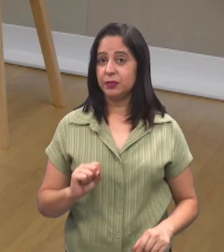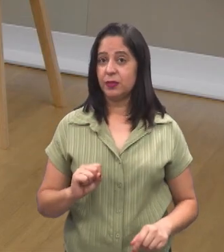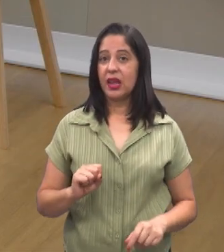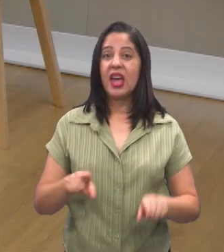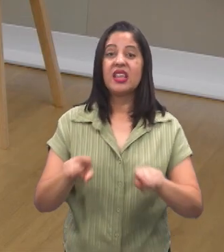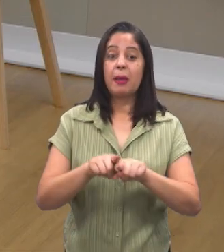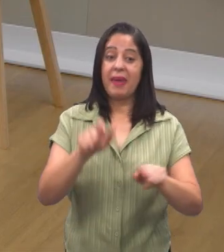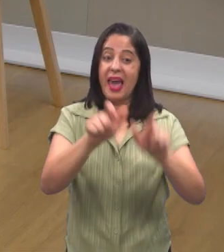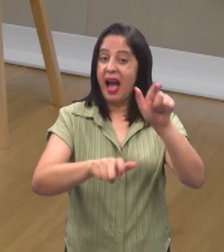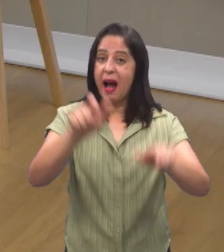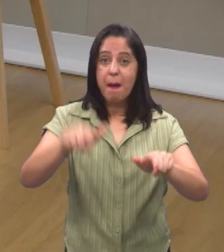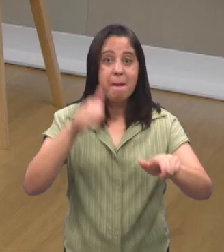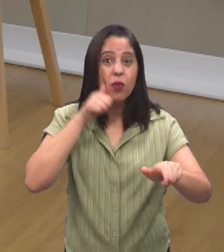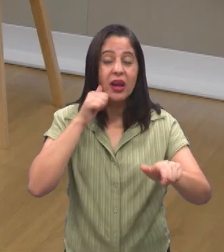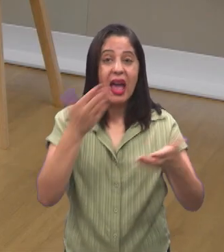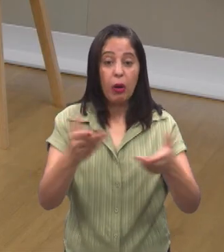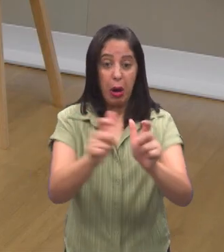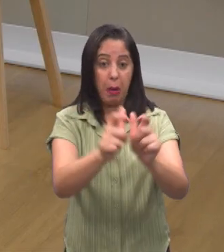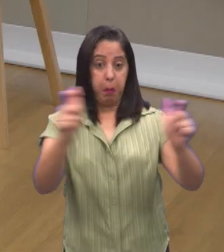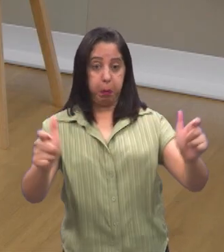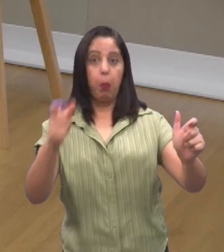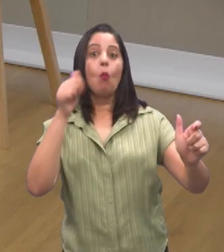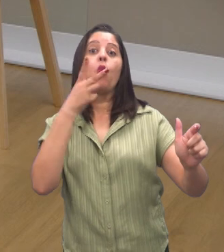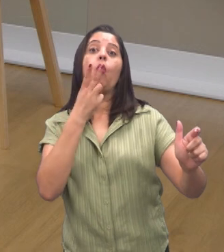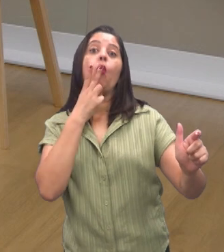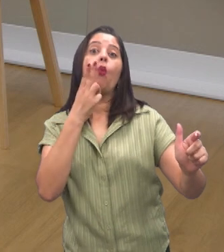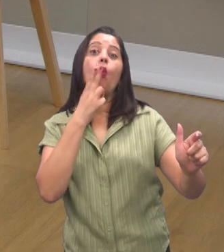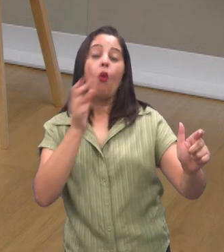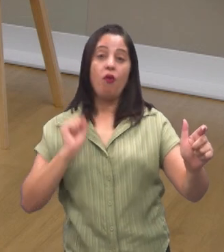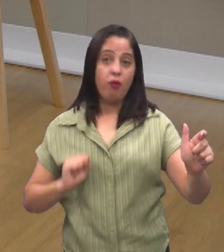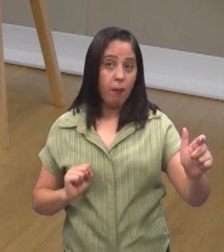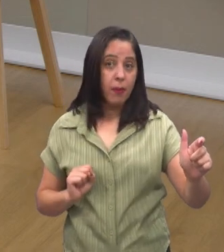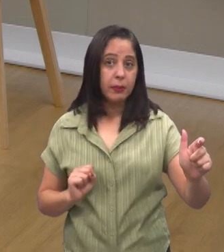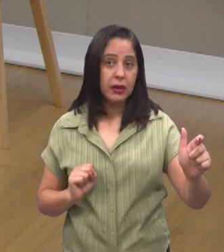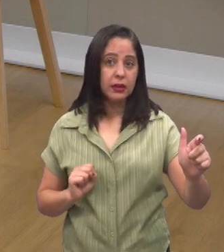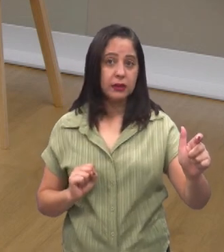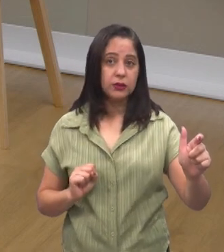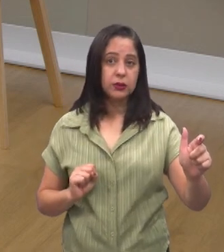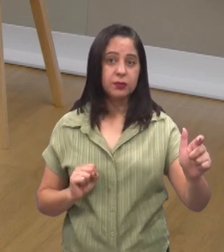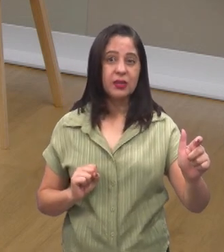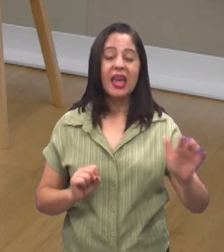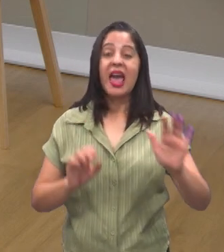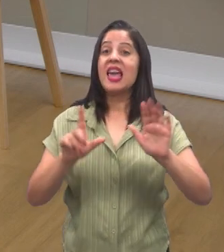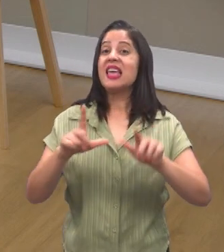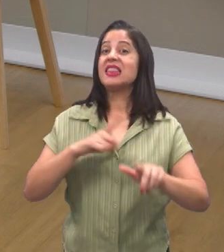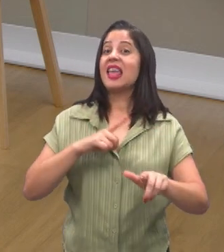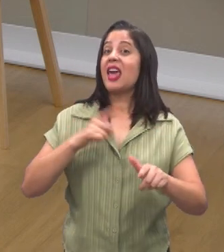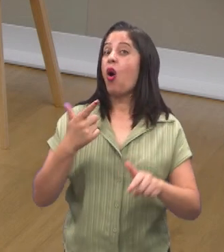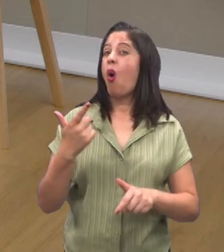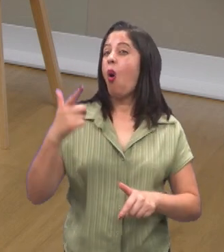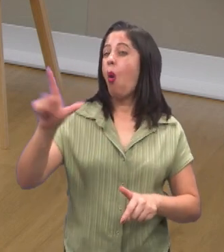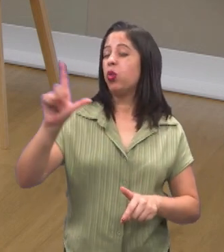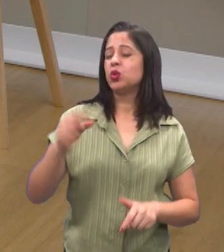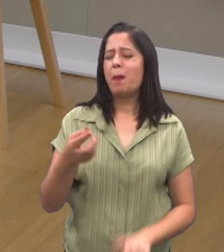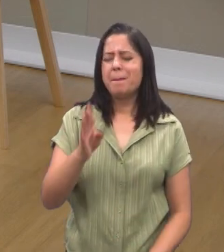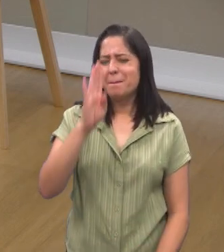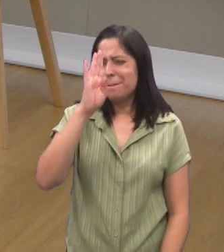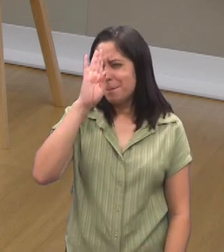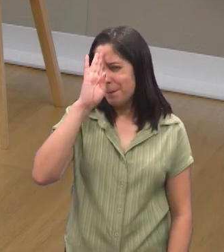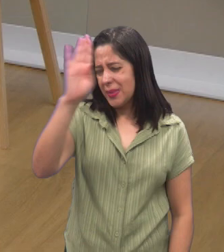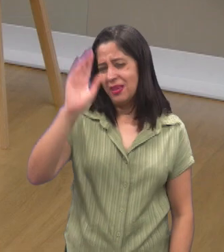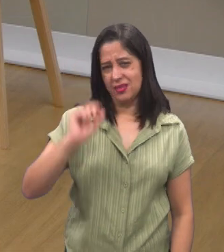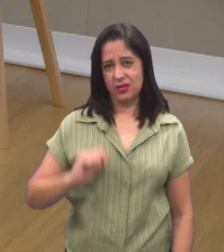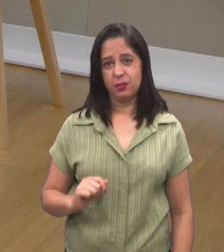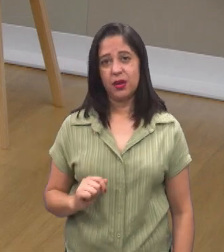aumenta, o tabagismo nas mulheres aumentou muito. E tem um aspecto primordial que faz com que de fato as mulheres sejam